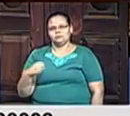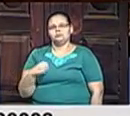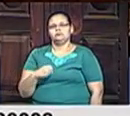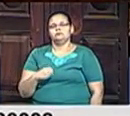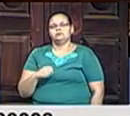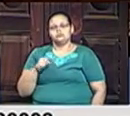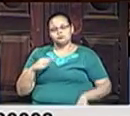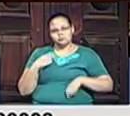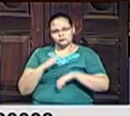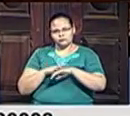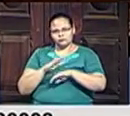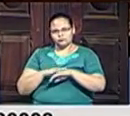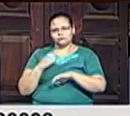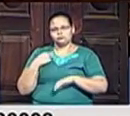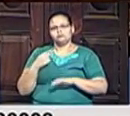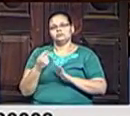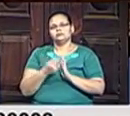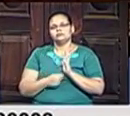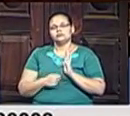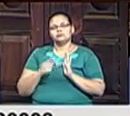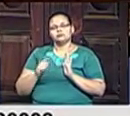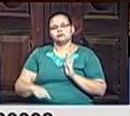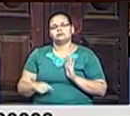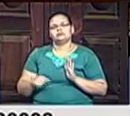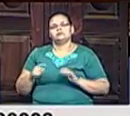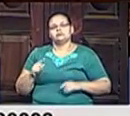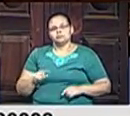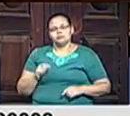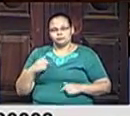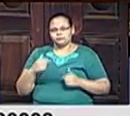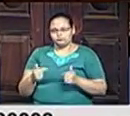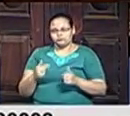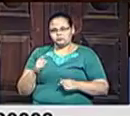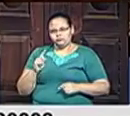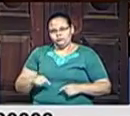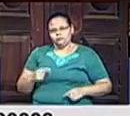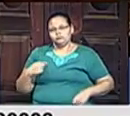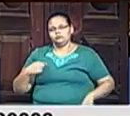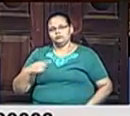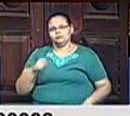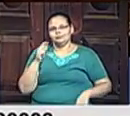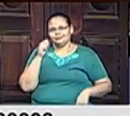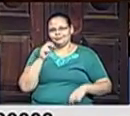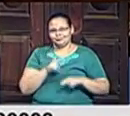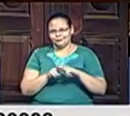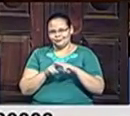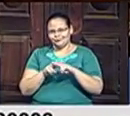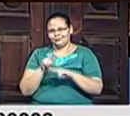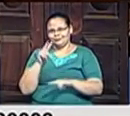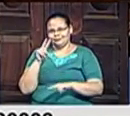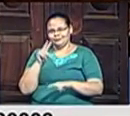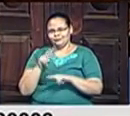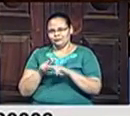relator, a Operação Herodes, que levou para a prisão